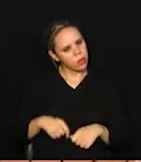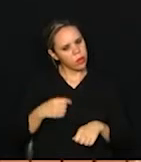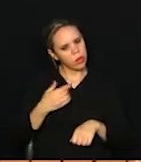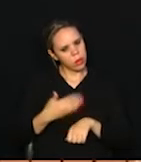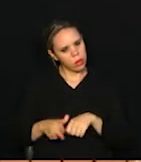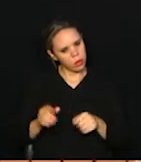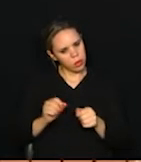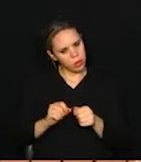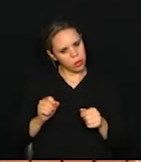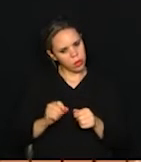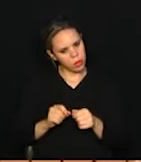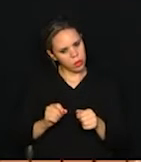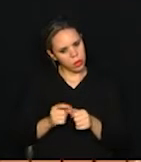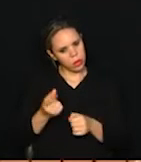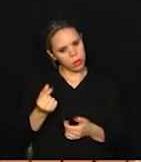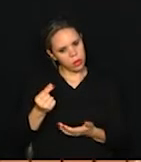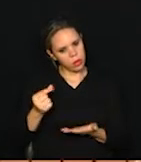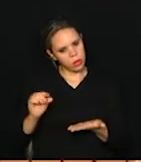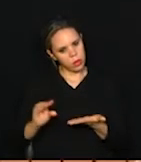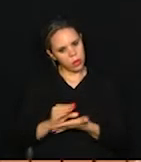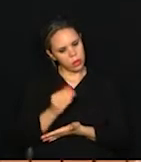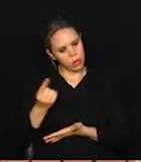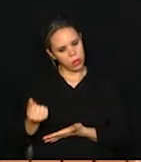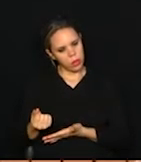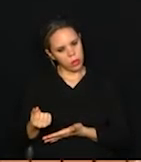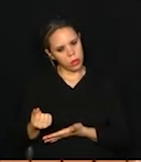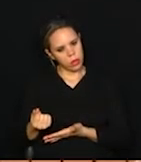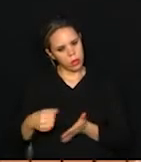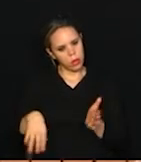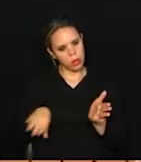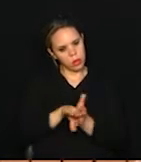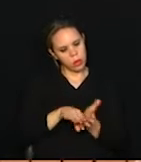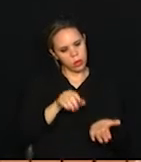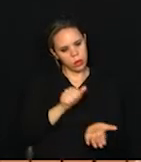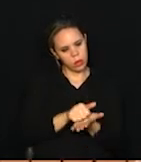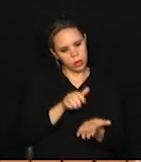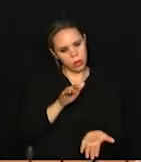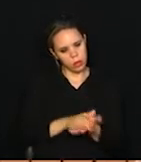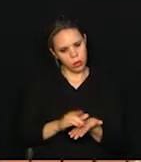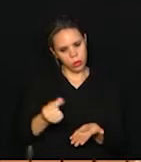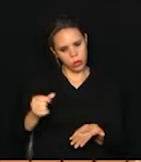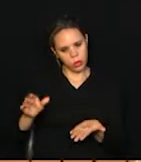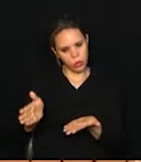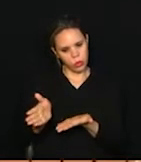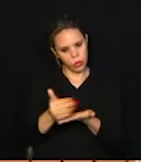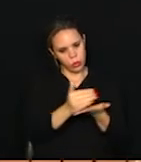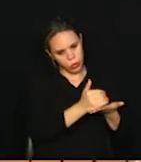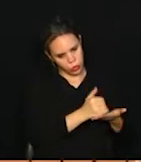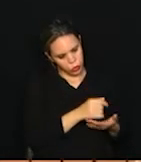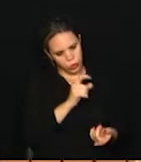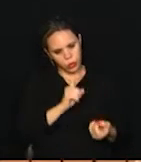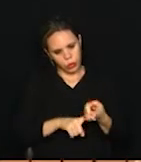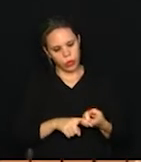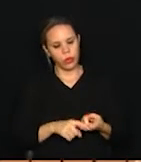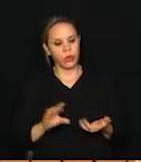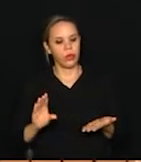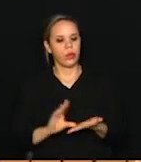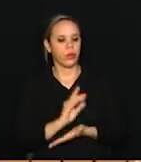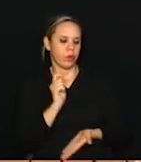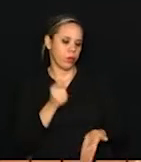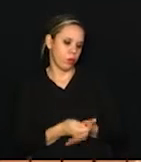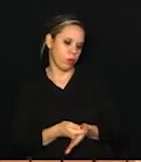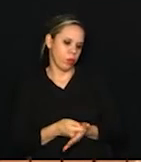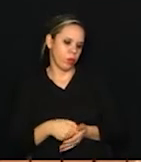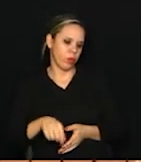aplicação desses recursos advindos da aplicação de multas, de penalidade, no custeio do